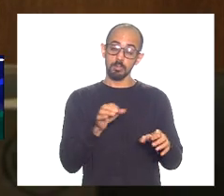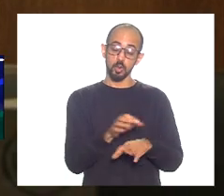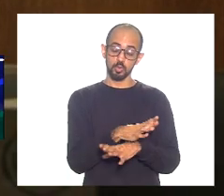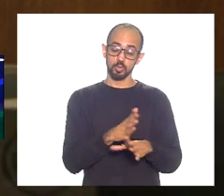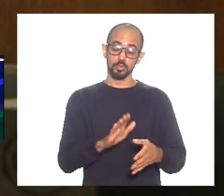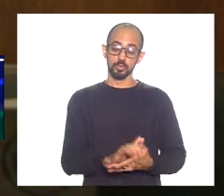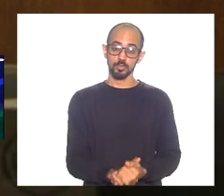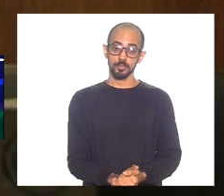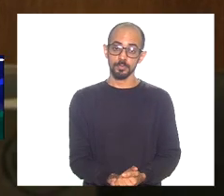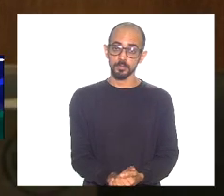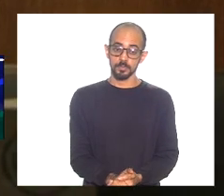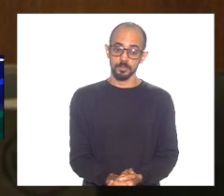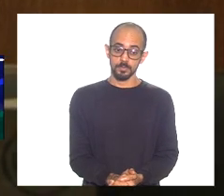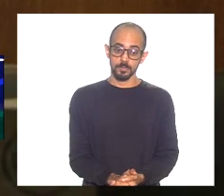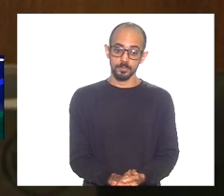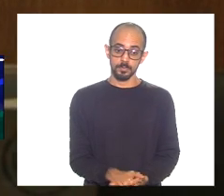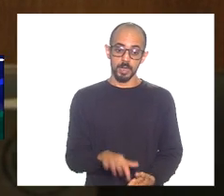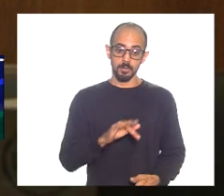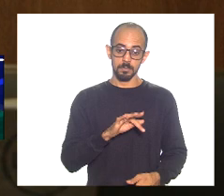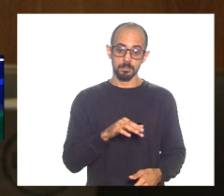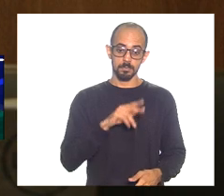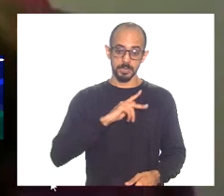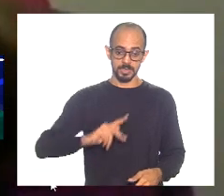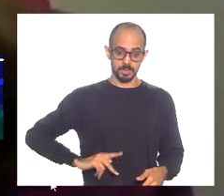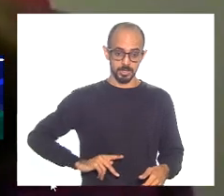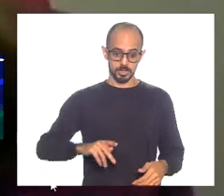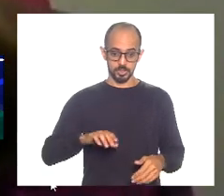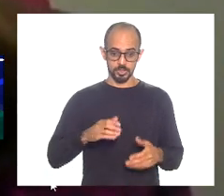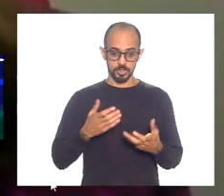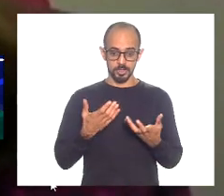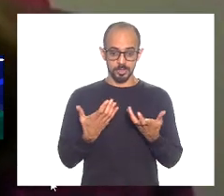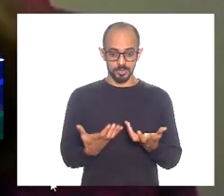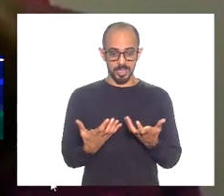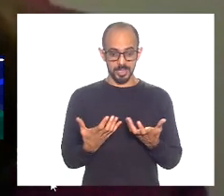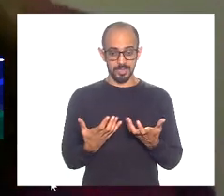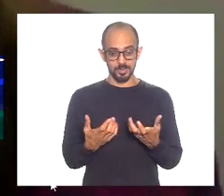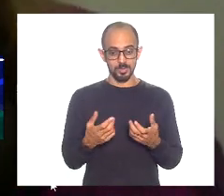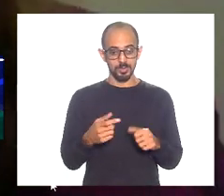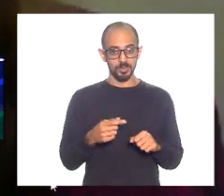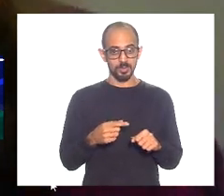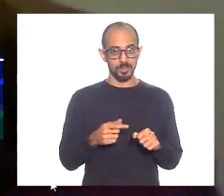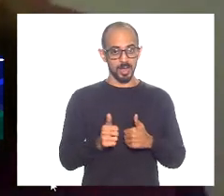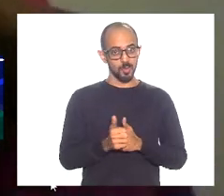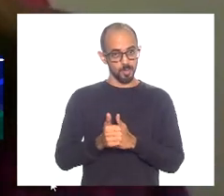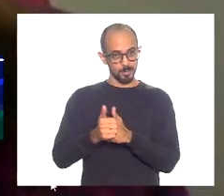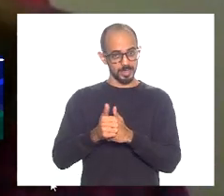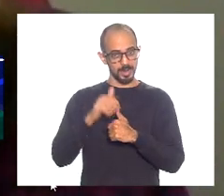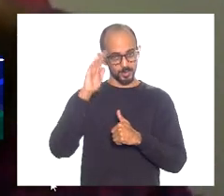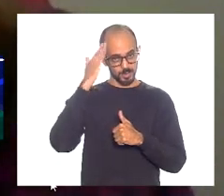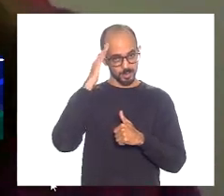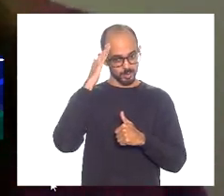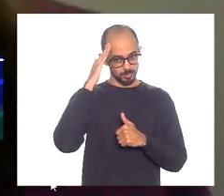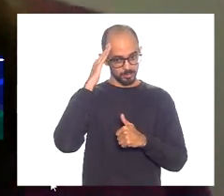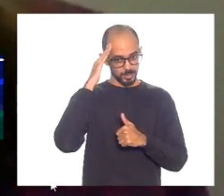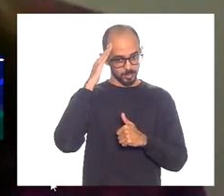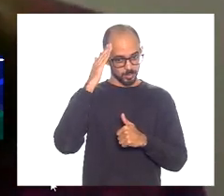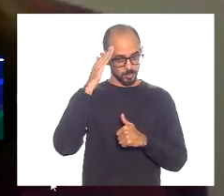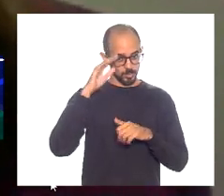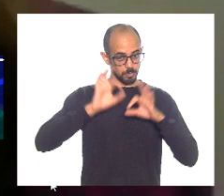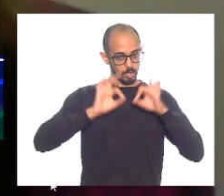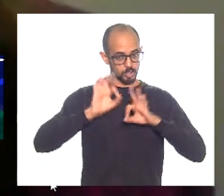comissões. Presidente, eu vou aqui aderir ao entendimento, já que esse projeto não é